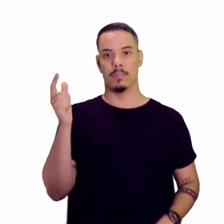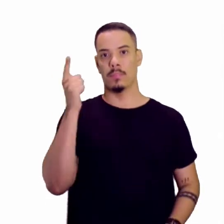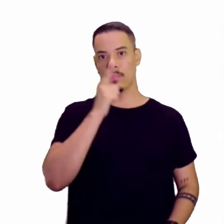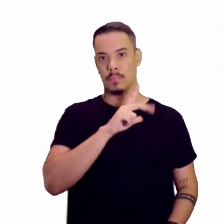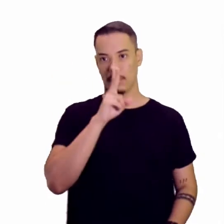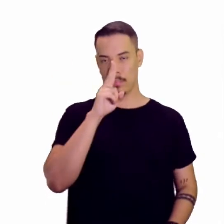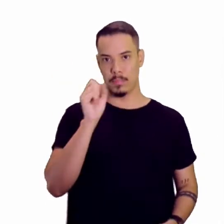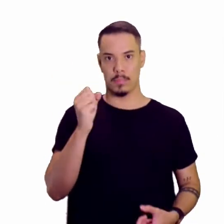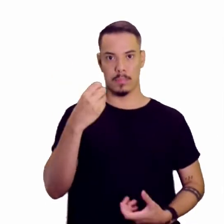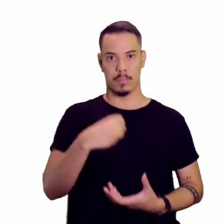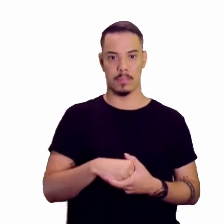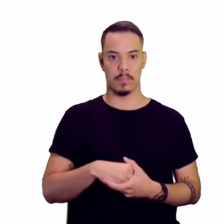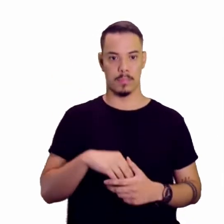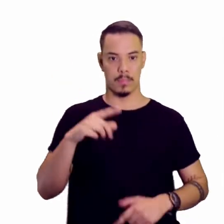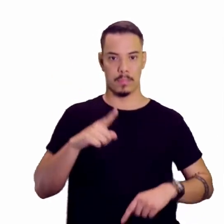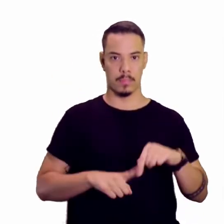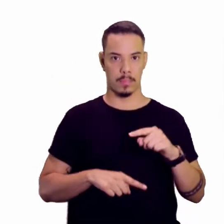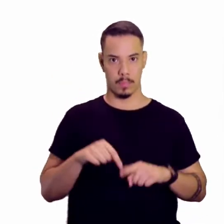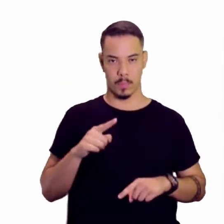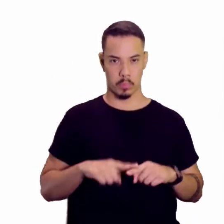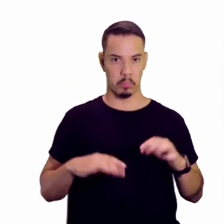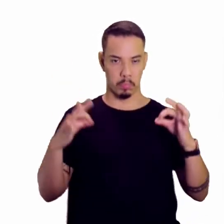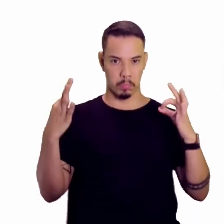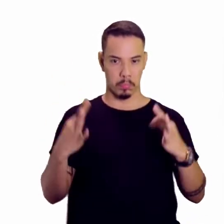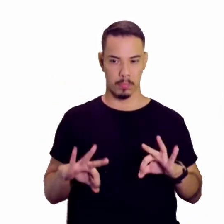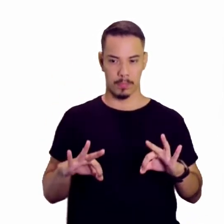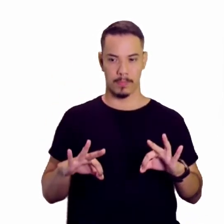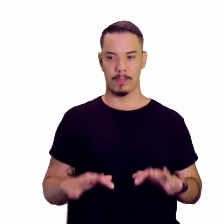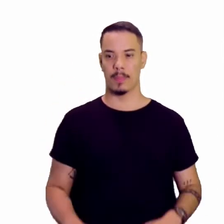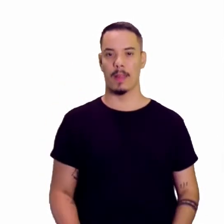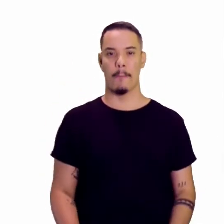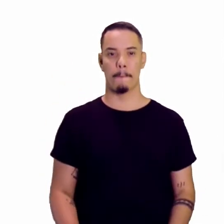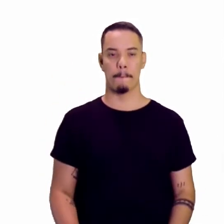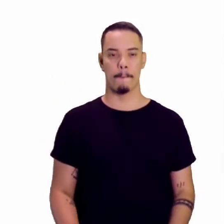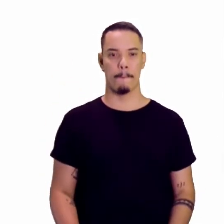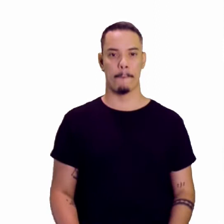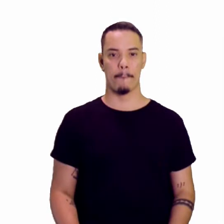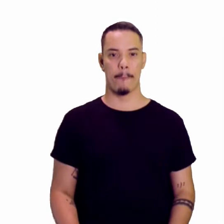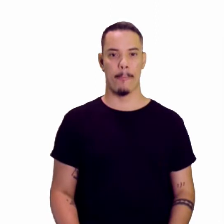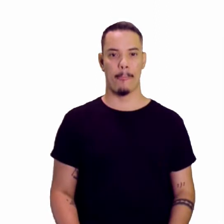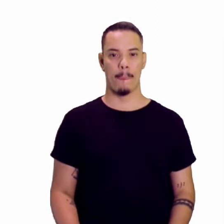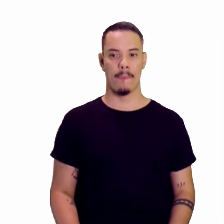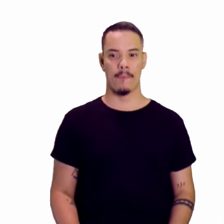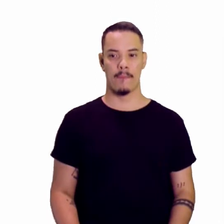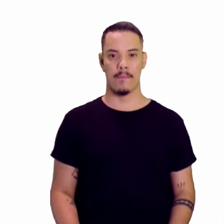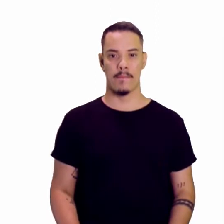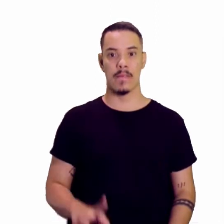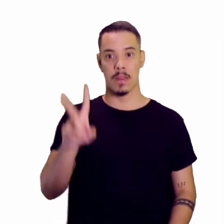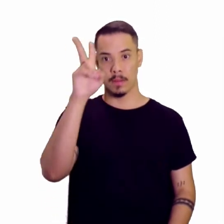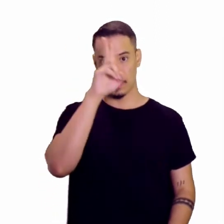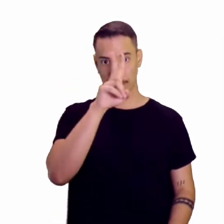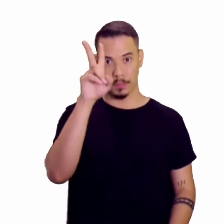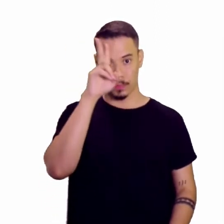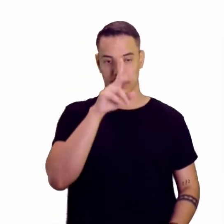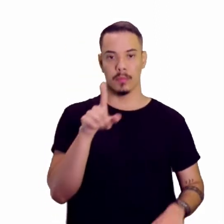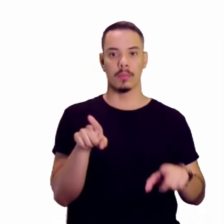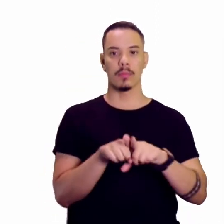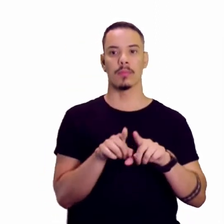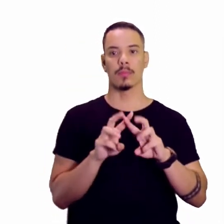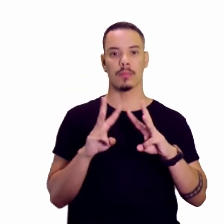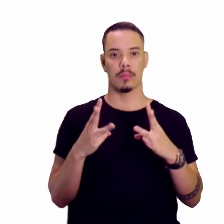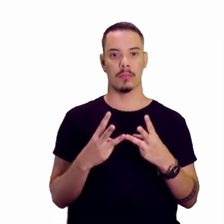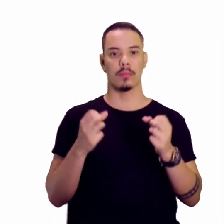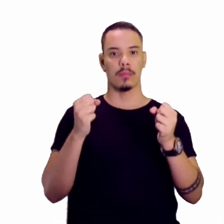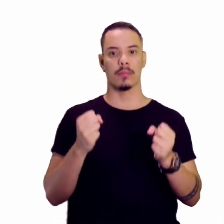nesse corpo, né? Justamente. Fechado? Fechou. Então, continuando. Lembre-se também de que a massa pode